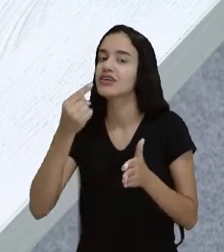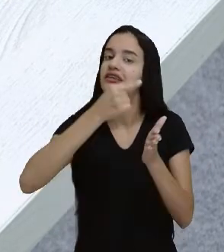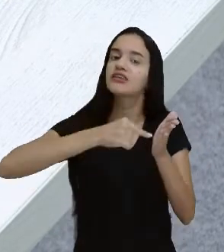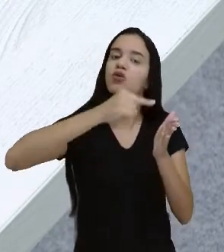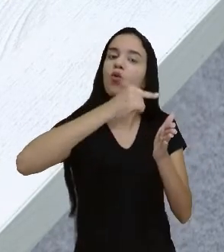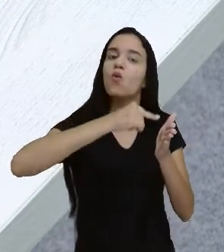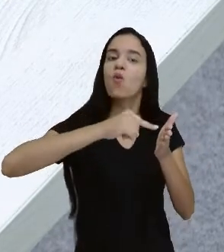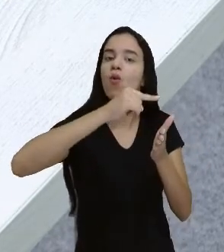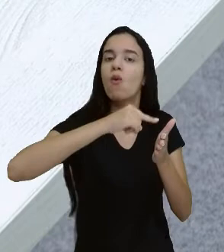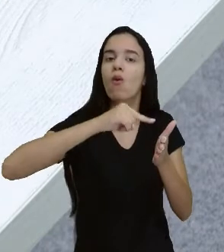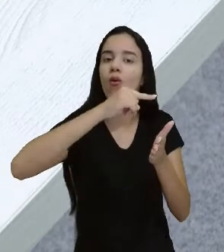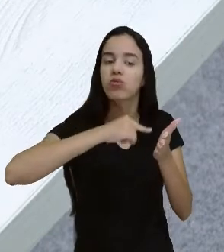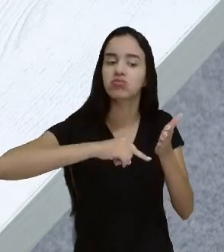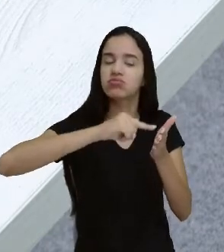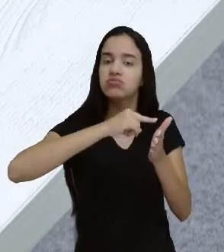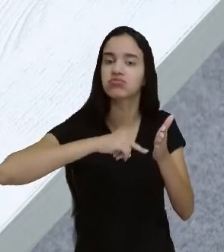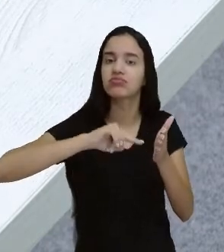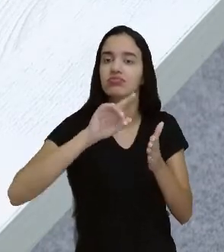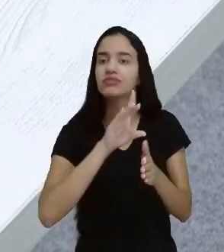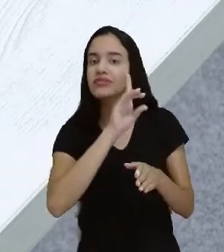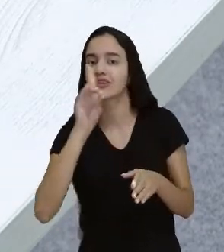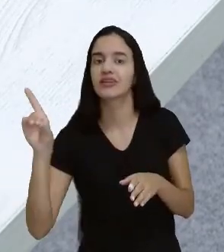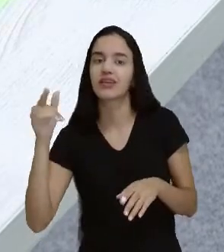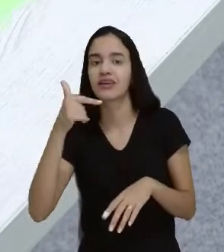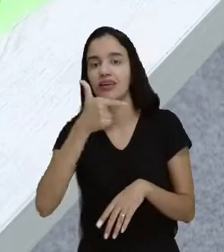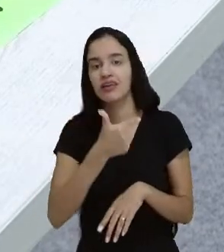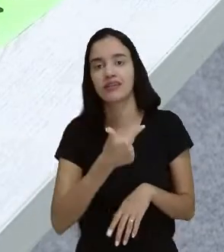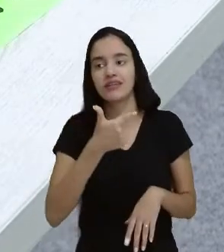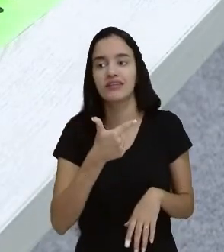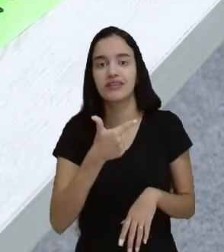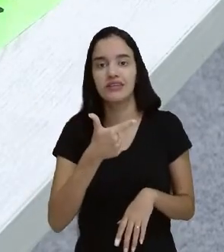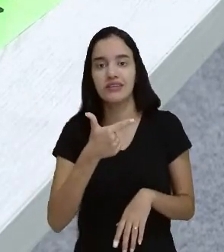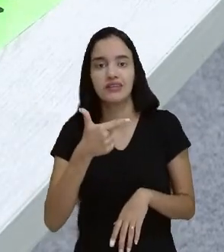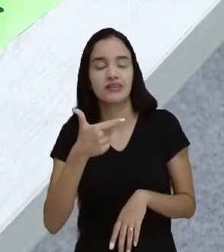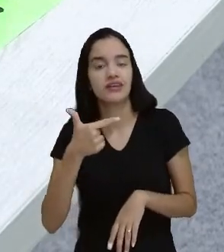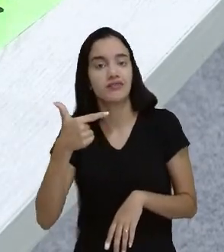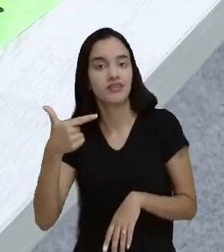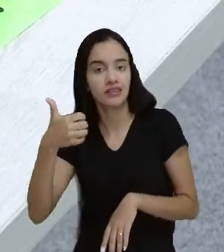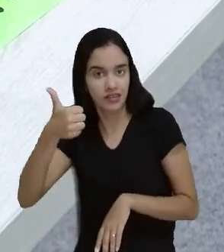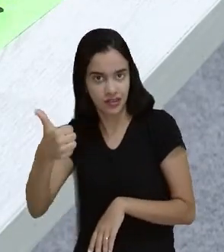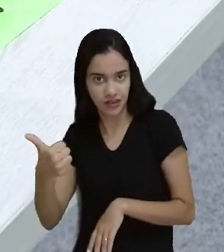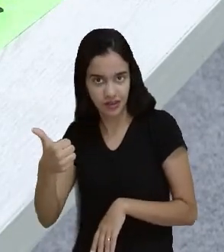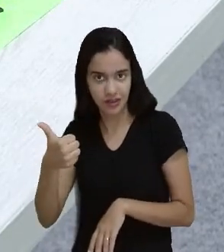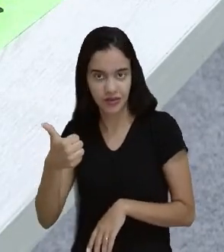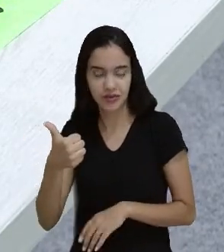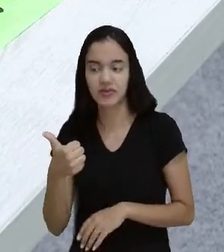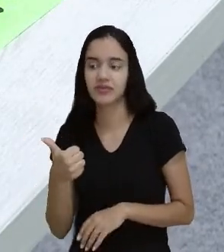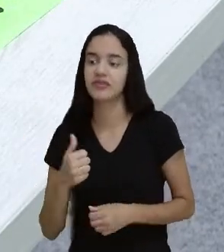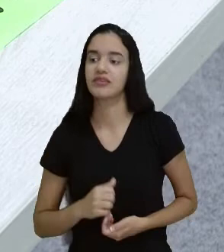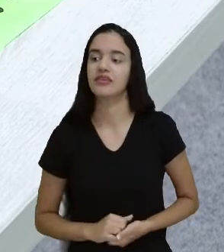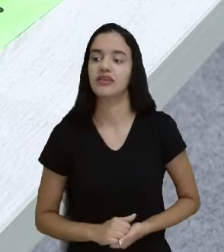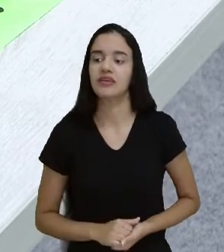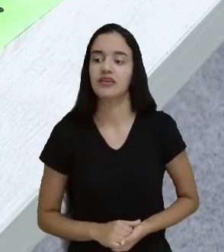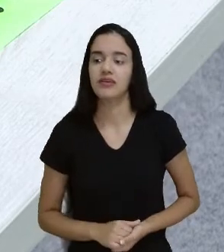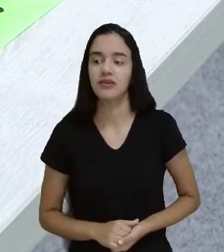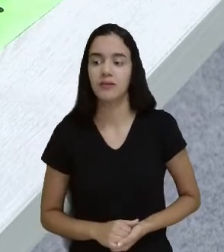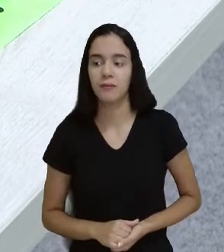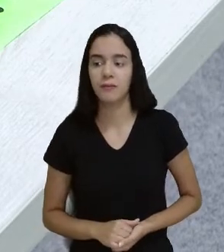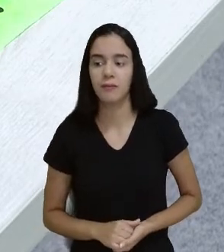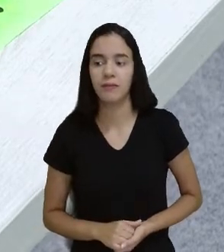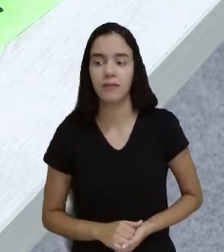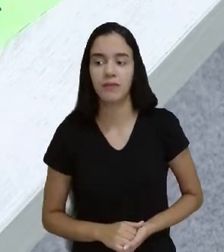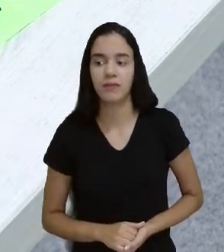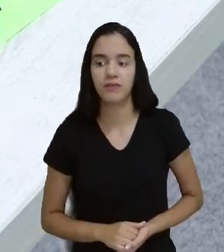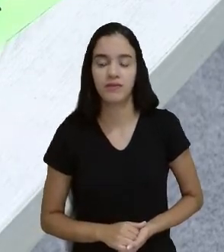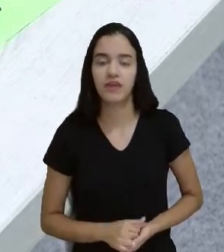é a data de hoje? Hoje, dia 21. 21. Prossiga o raciocínio,